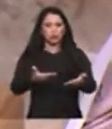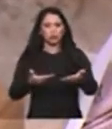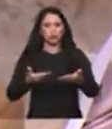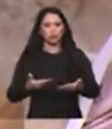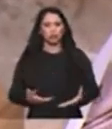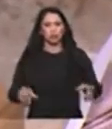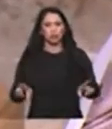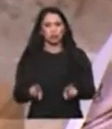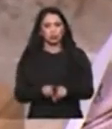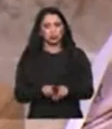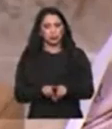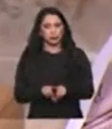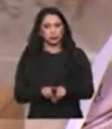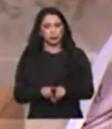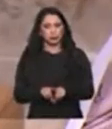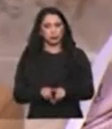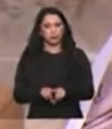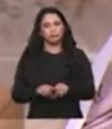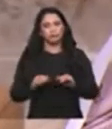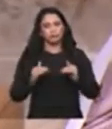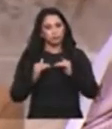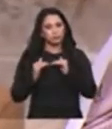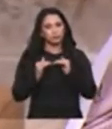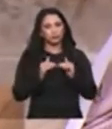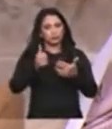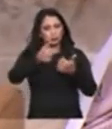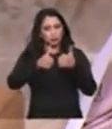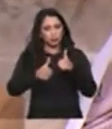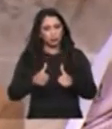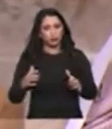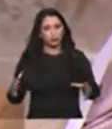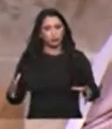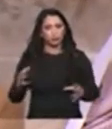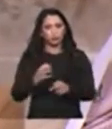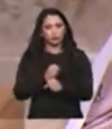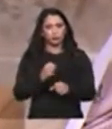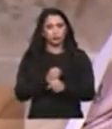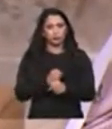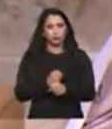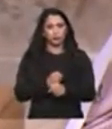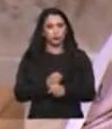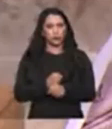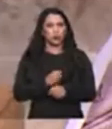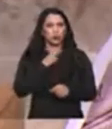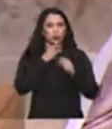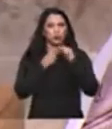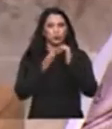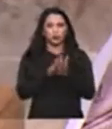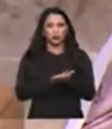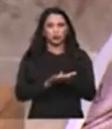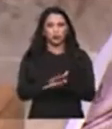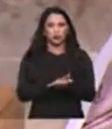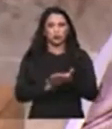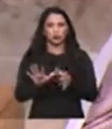pelas partes, inclusive, coerentes e são analisados em conjunto, não deixando dúvidas sobre a autoria e materialidade